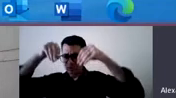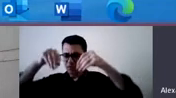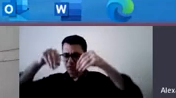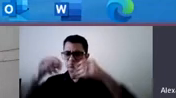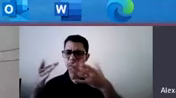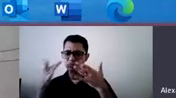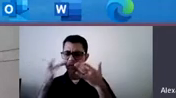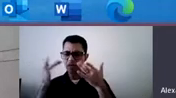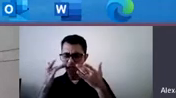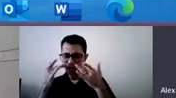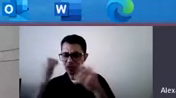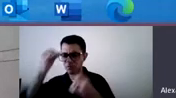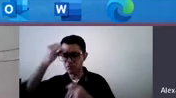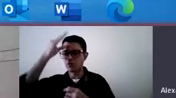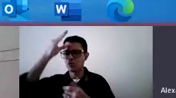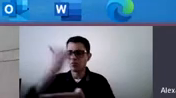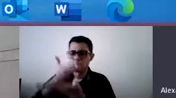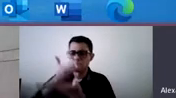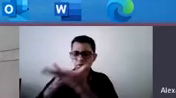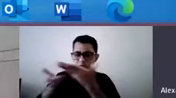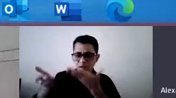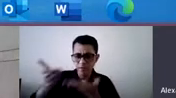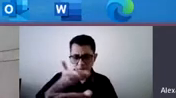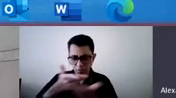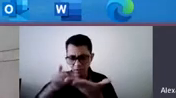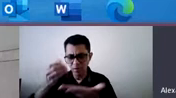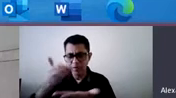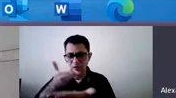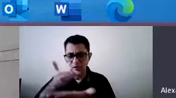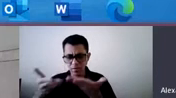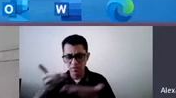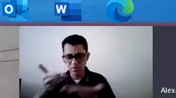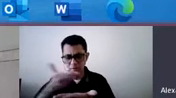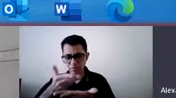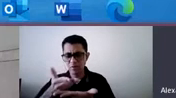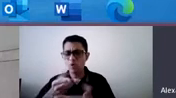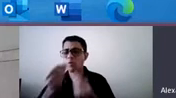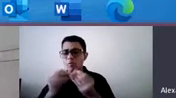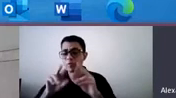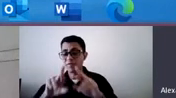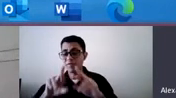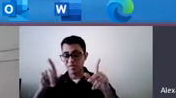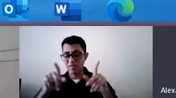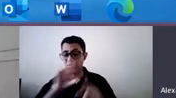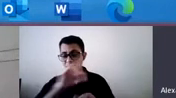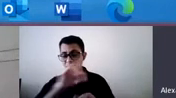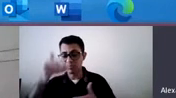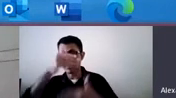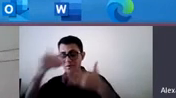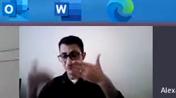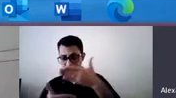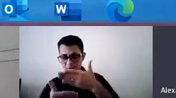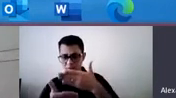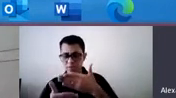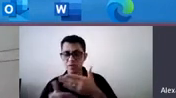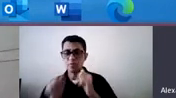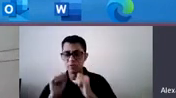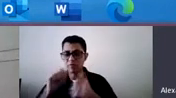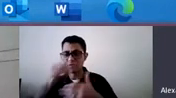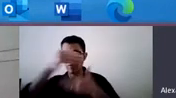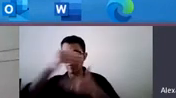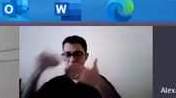esse conhecimento e repassa esse conhecimento de uma forma diferenciada. Pode passar, Alexandre, por